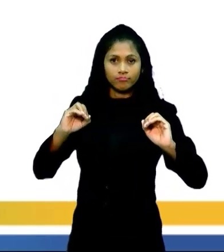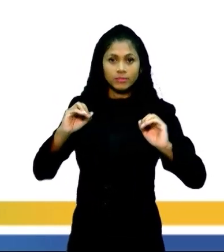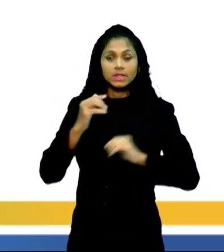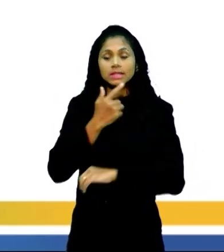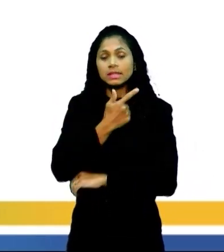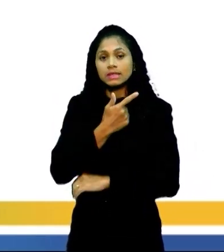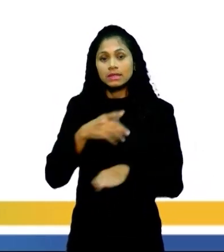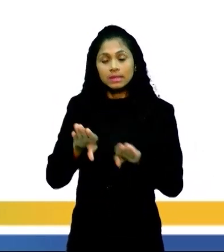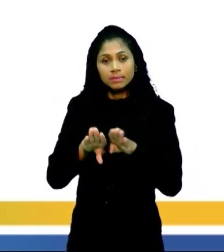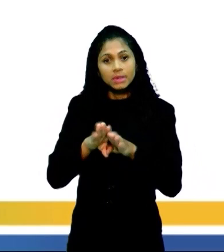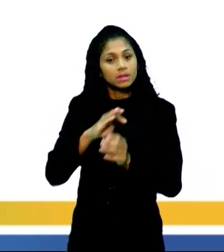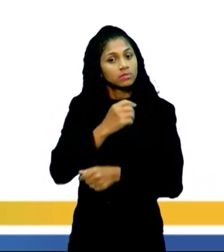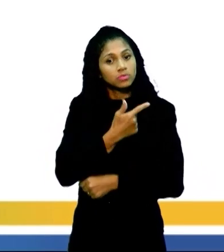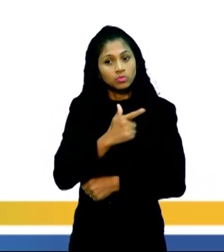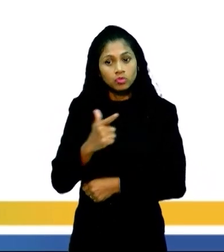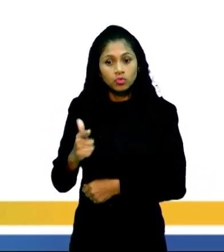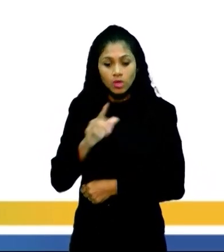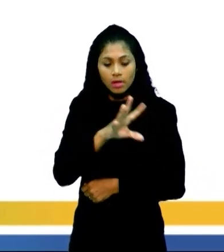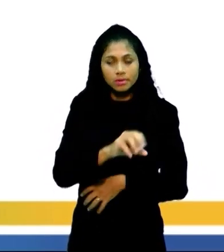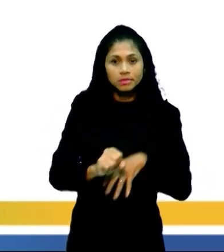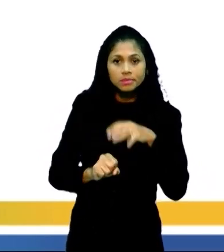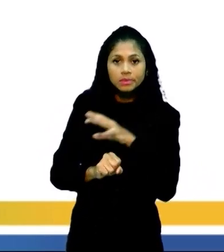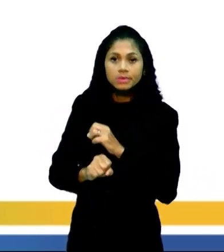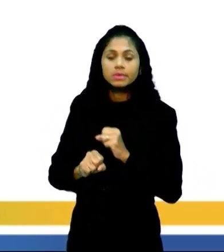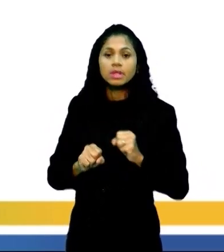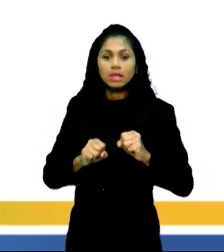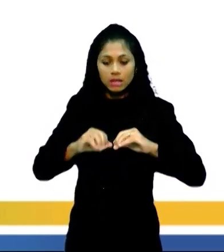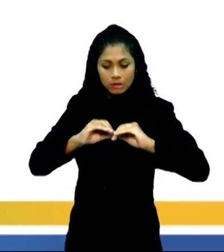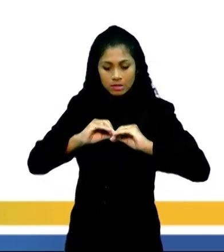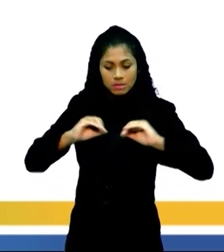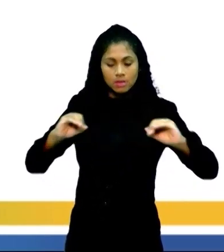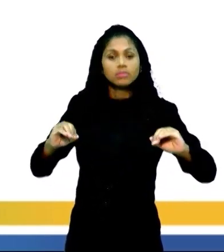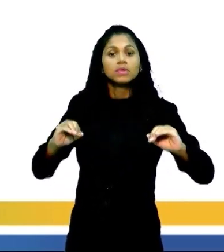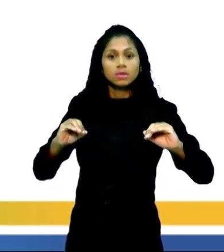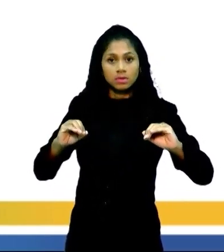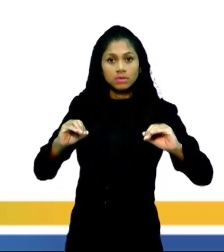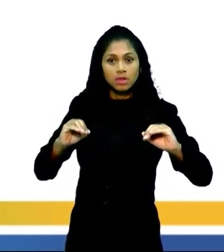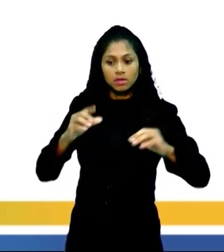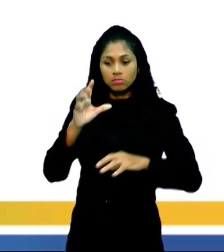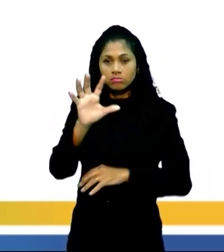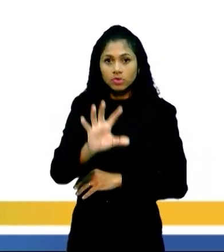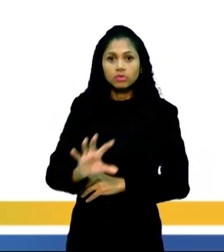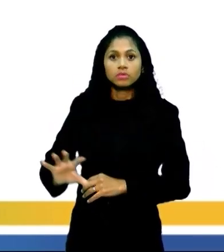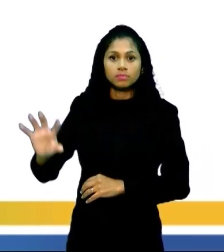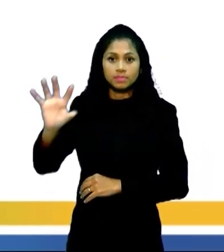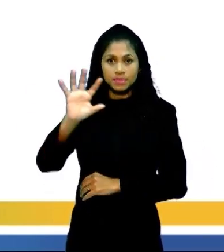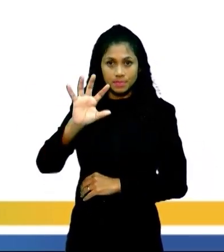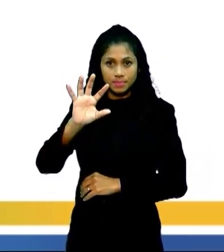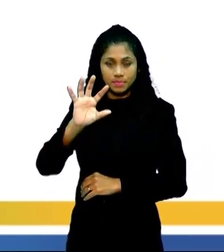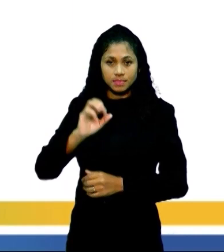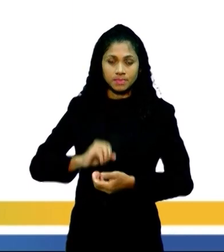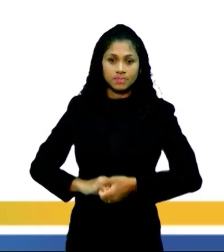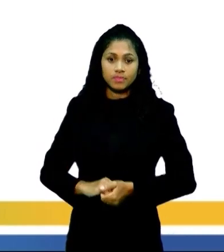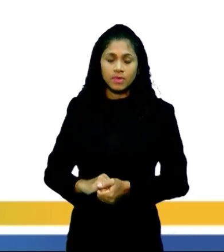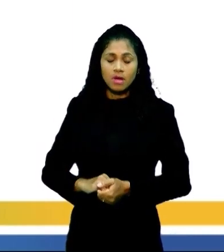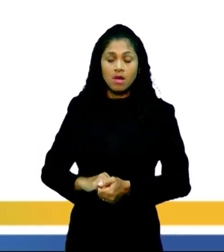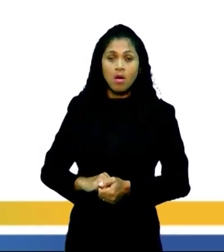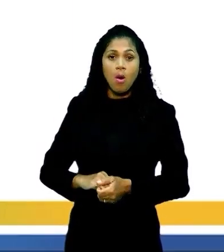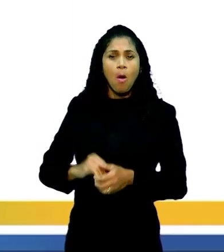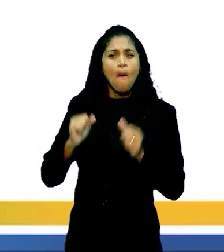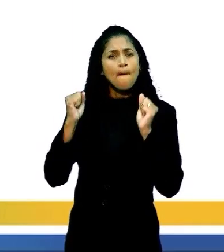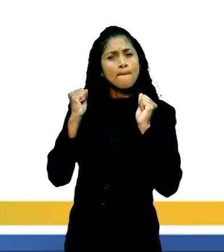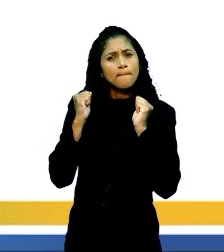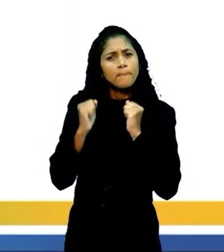região. Nesse caso aí, pessoal, ó, pode-se afirmar que, aí a gente vai